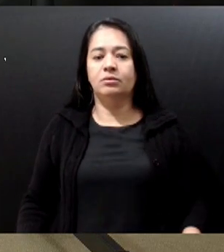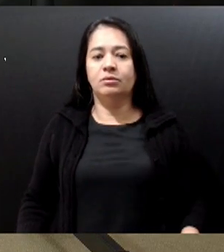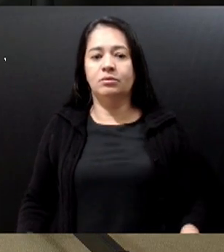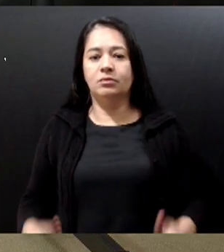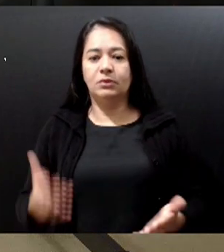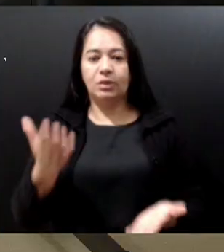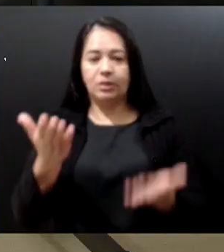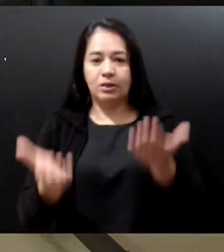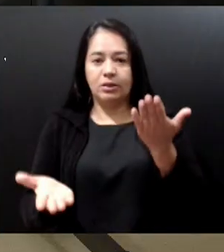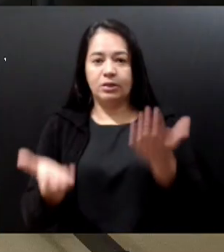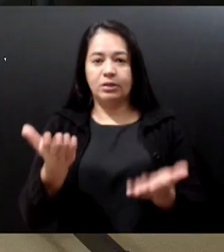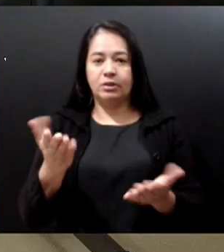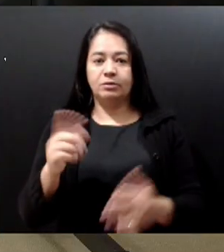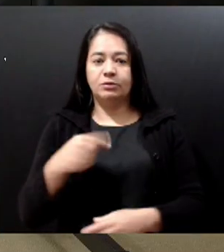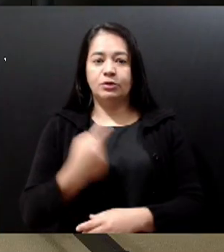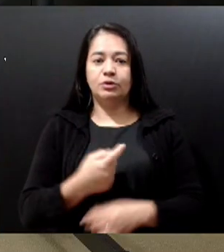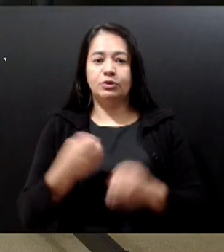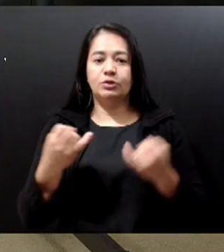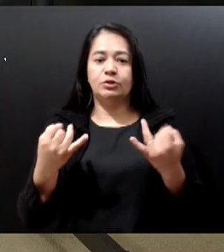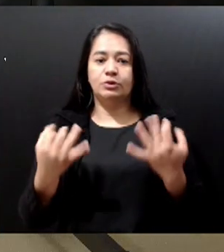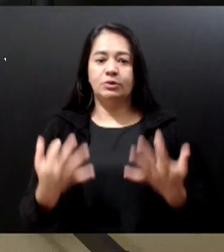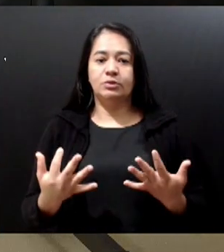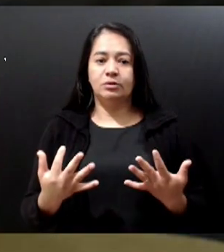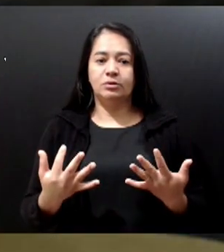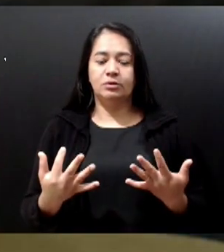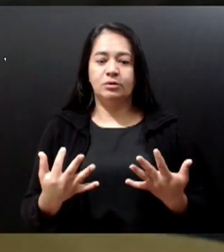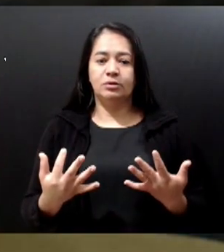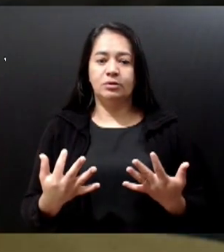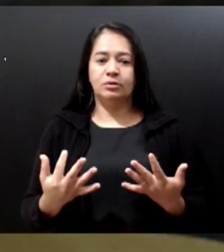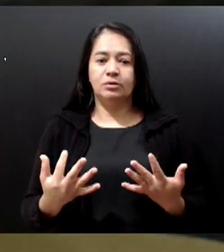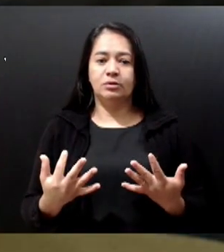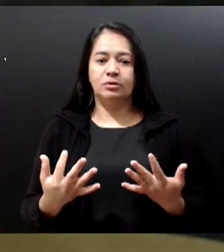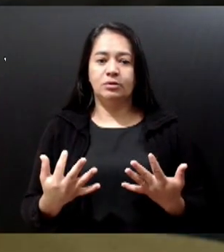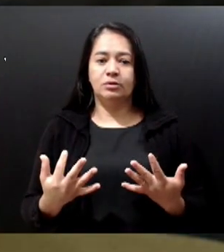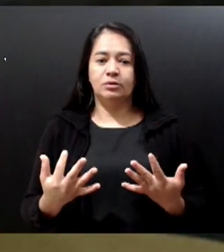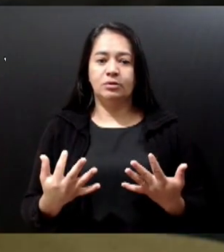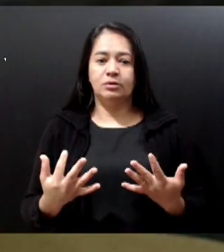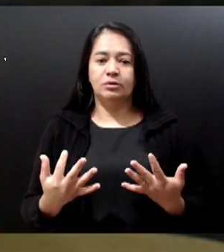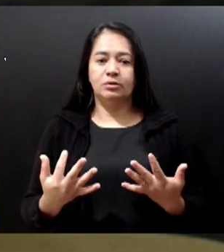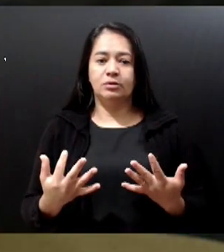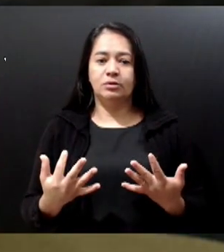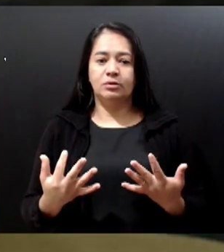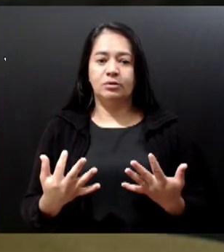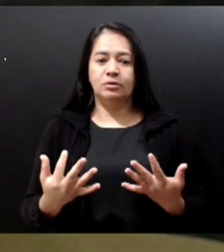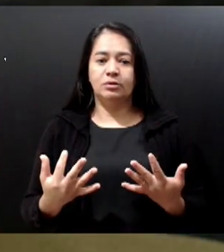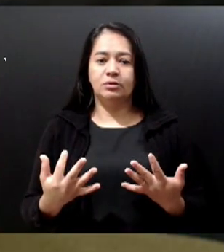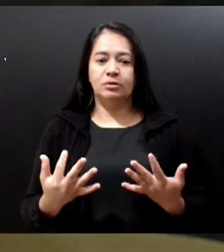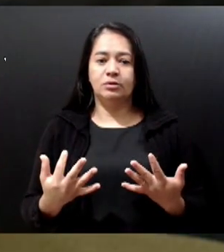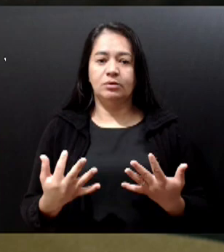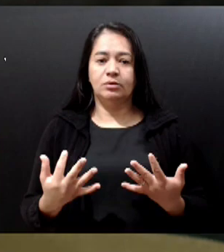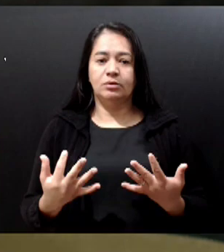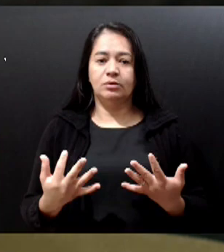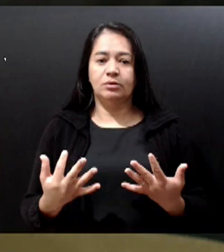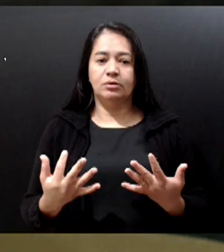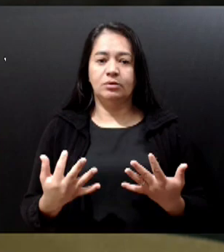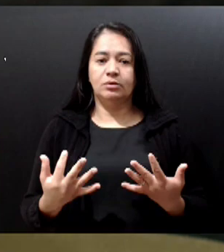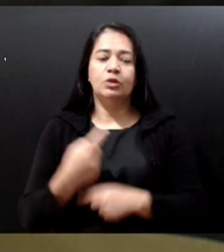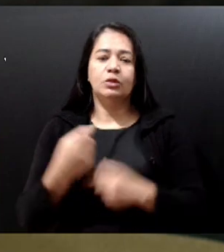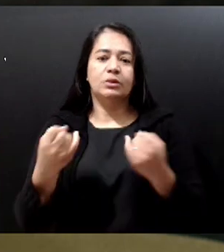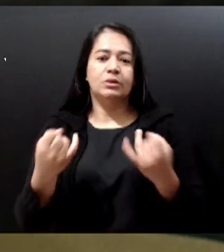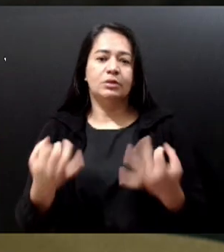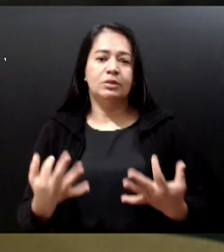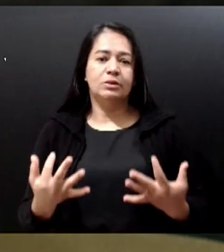cuidado, né, estamos falando trazendo a questão jurídica também, que tem uma visão bem